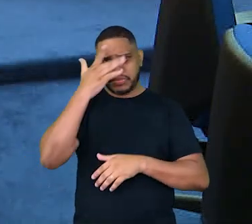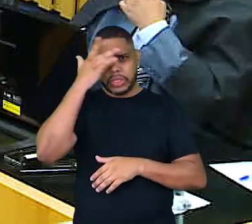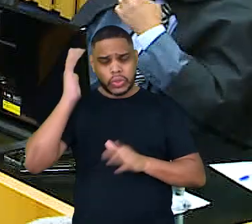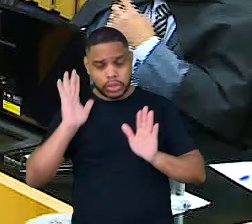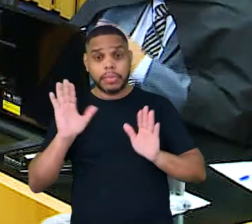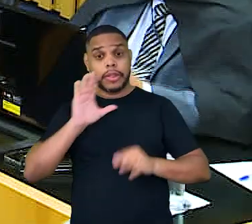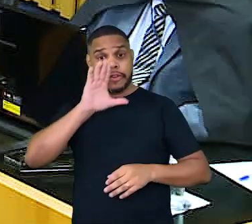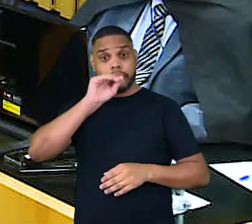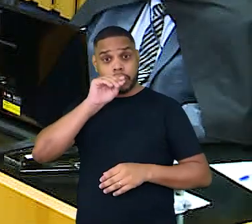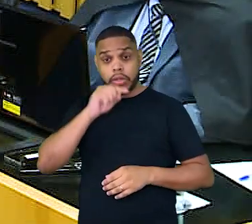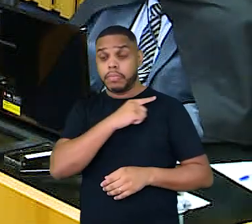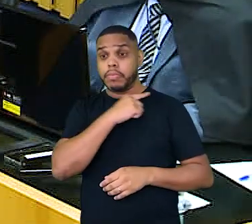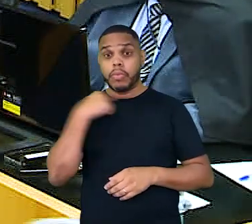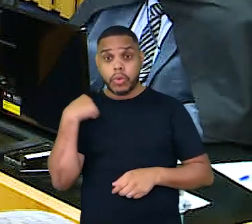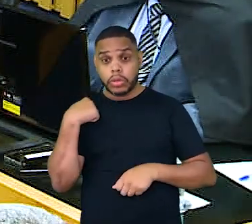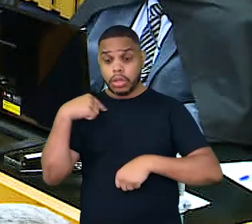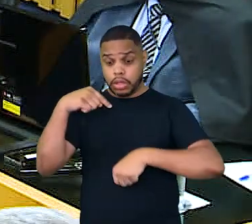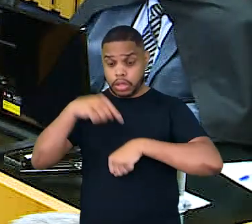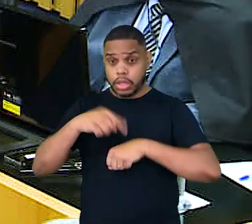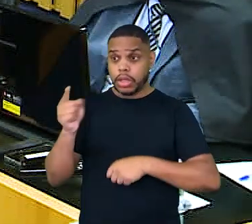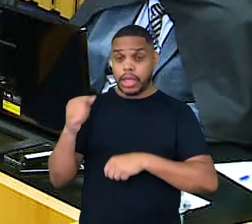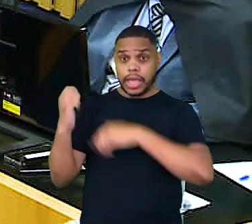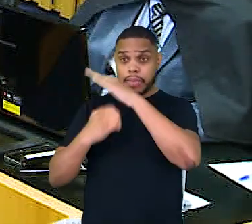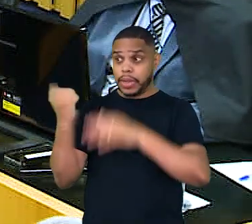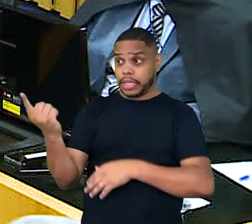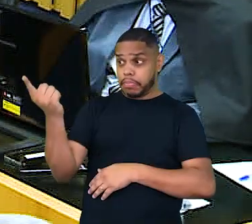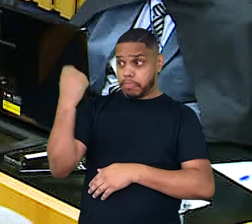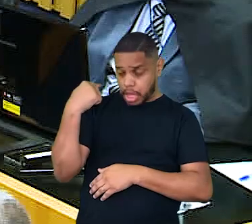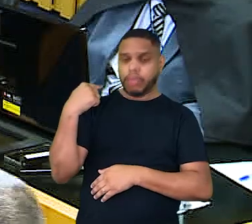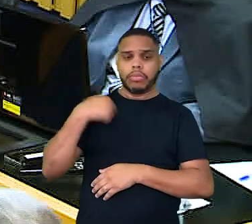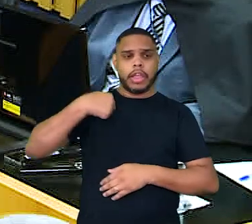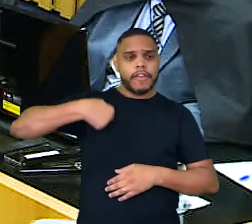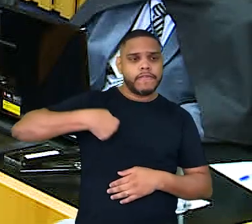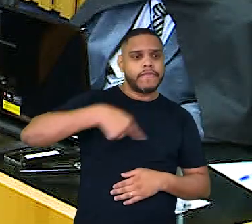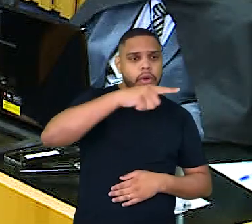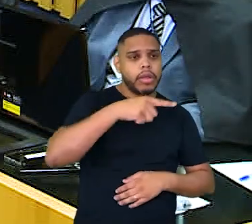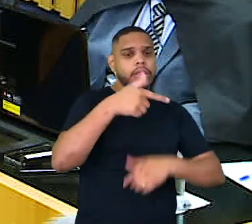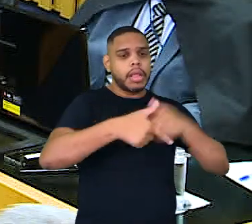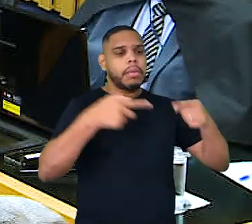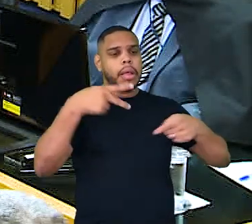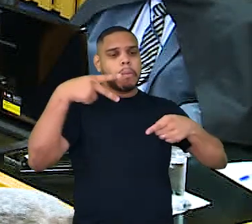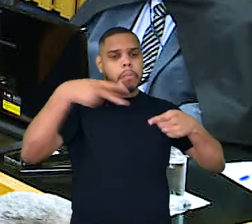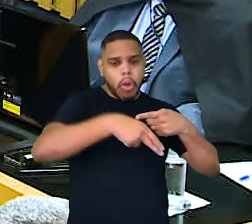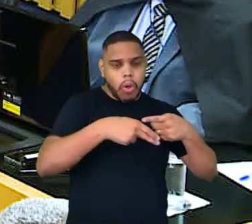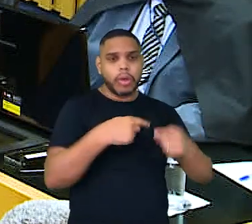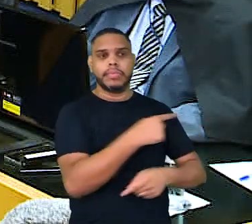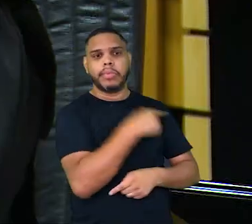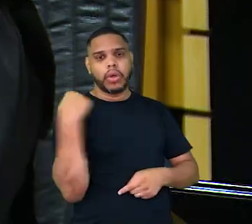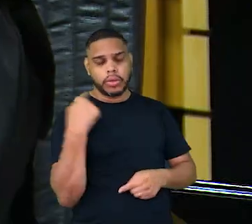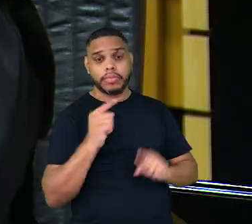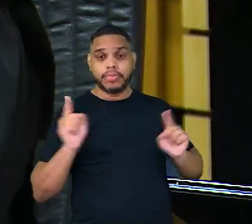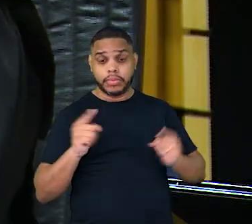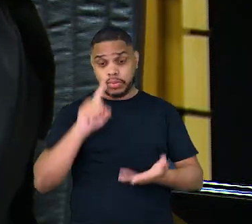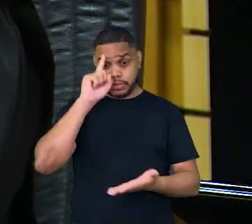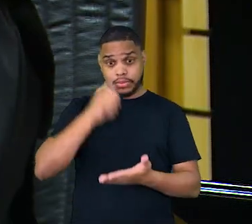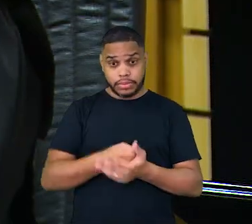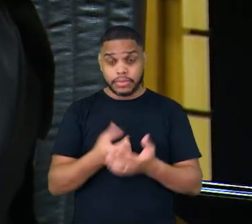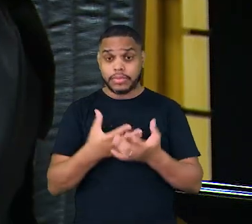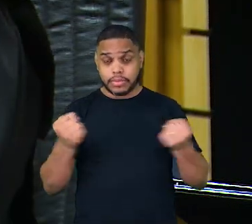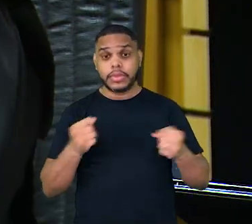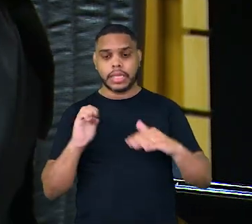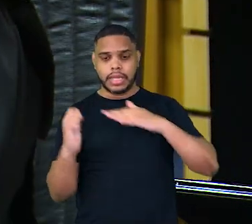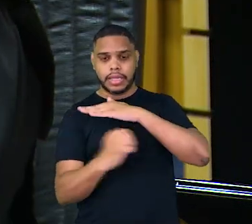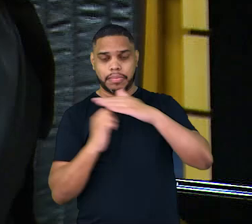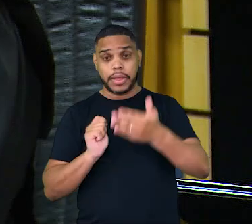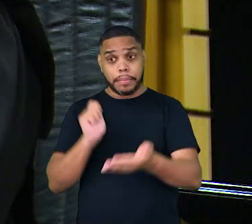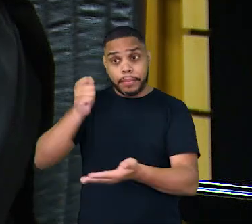terceiro, o empregado morreu ao cumprir ordens da contratante. A decisão foi unânime. Com isso, a empregadora